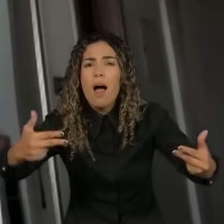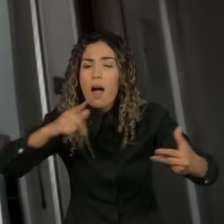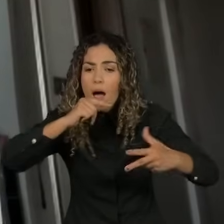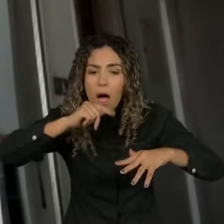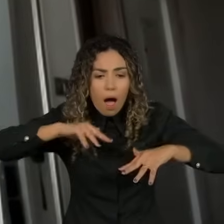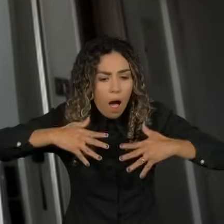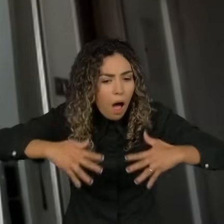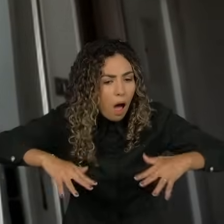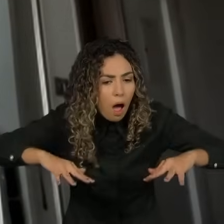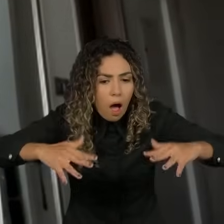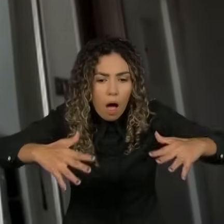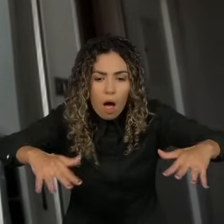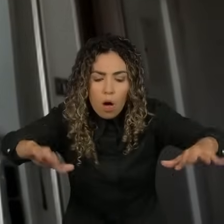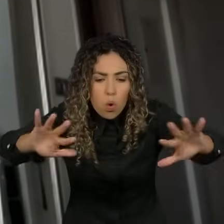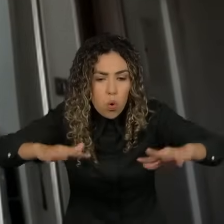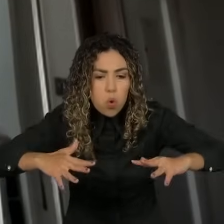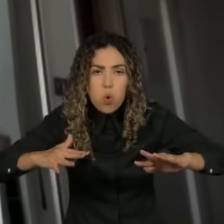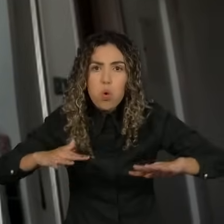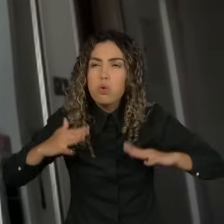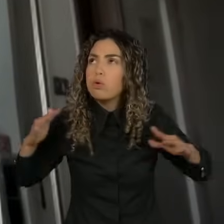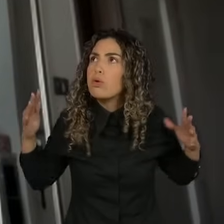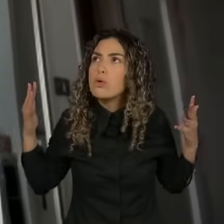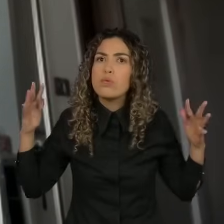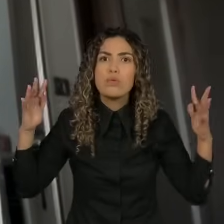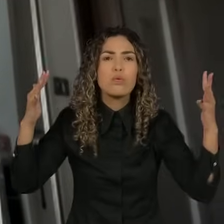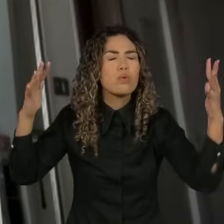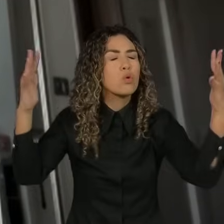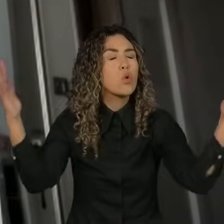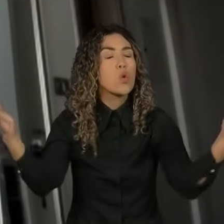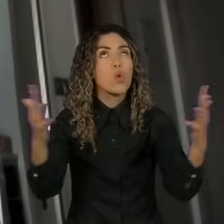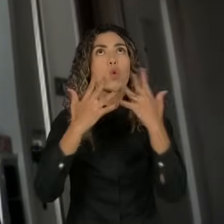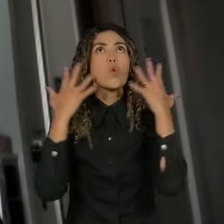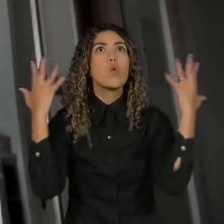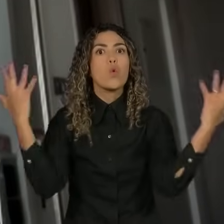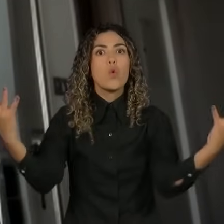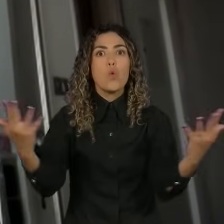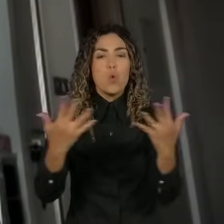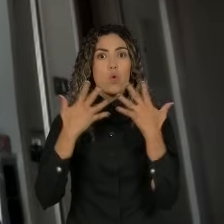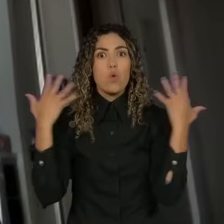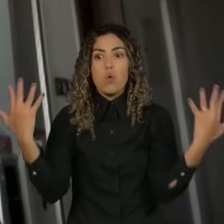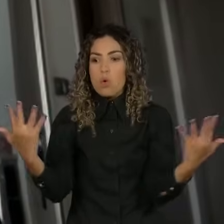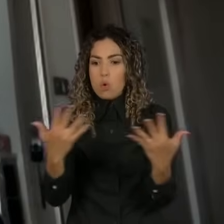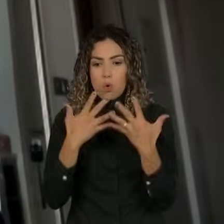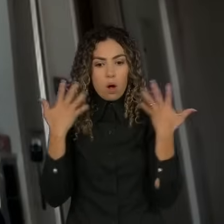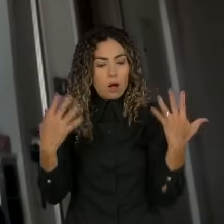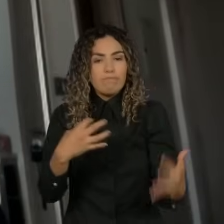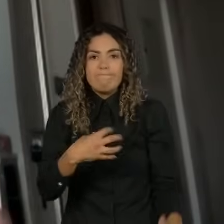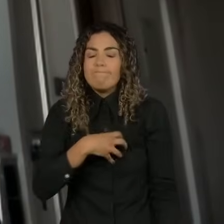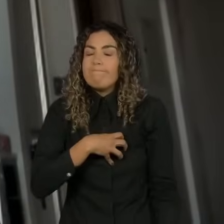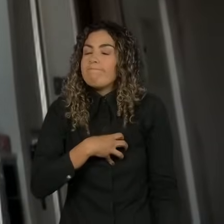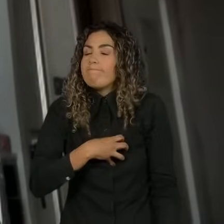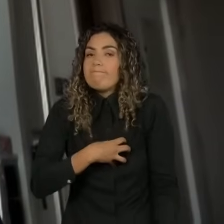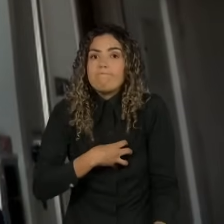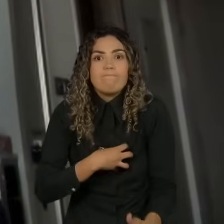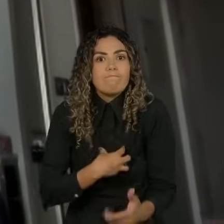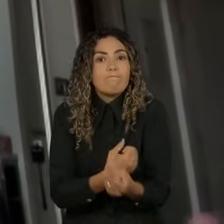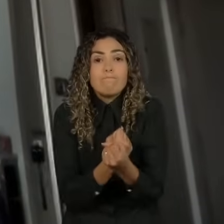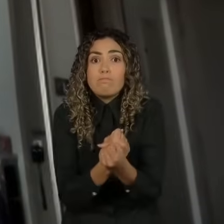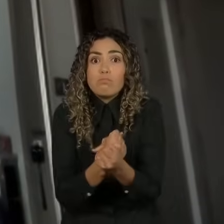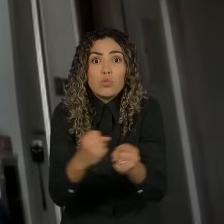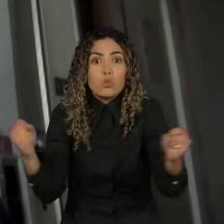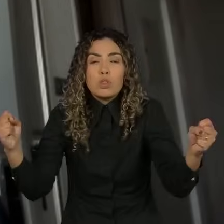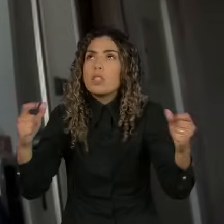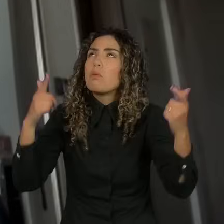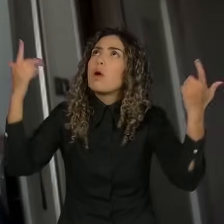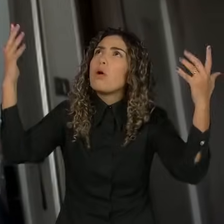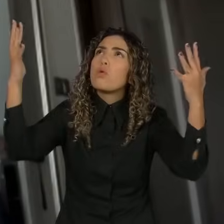você sentir quando a floresta transpira, e você entender, olhar para o céu e falar, uau, essa neblina ela vai se transformar nos rios voadores, que são os